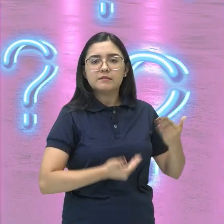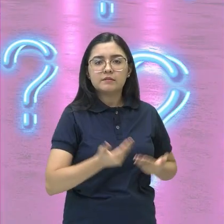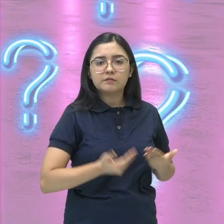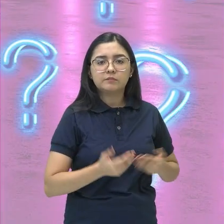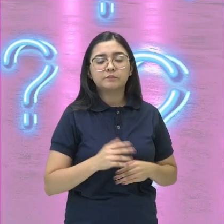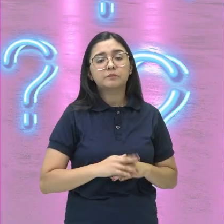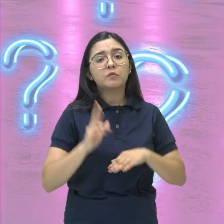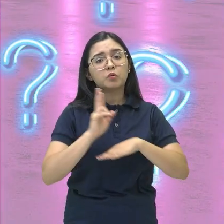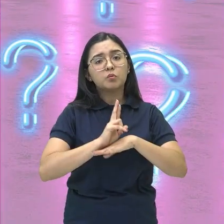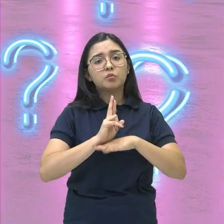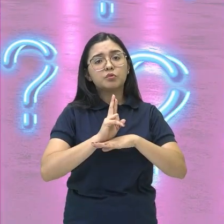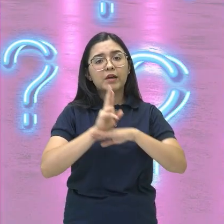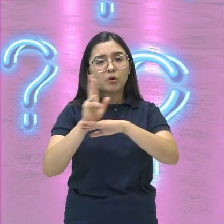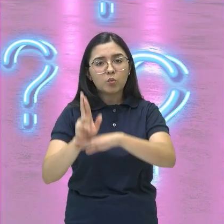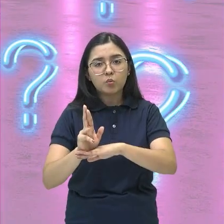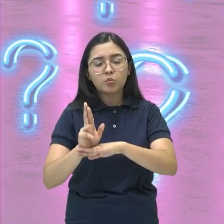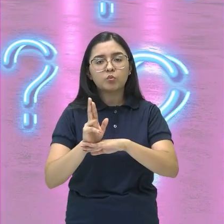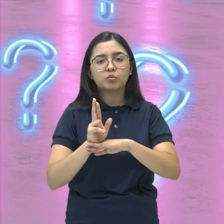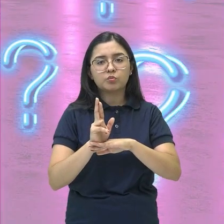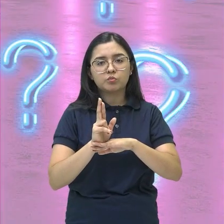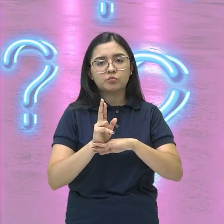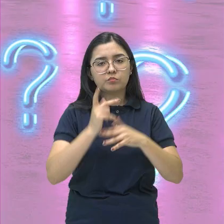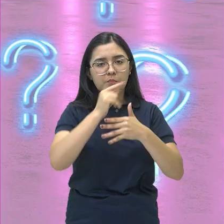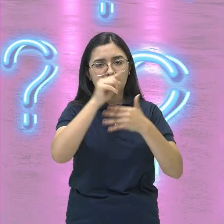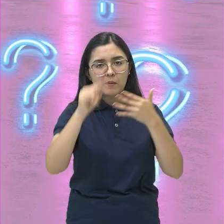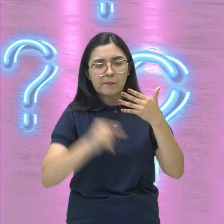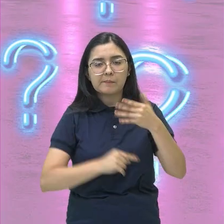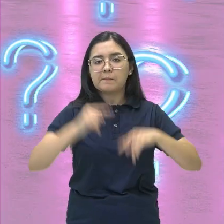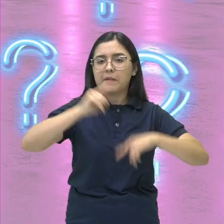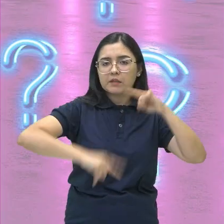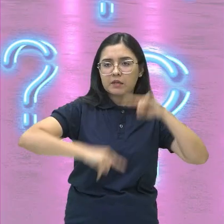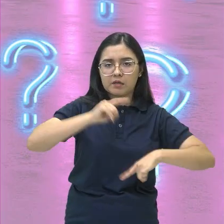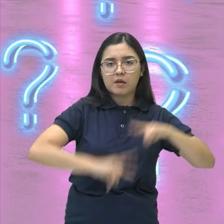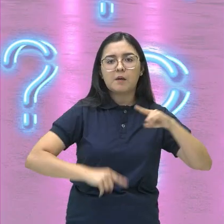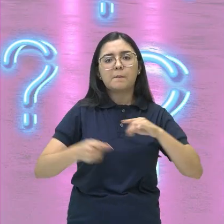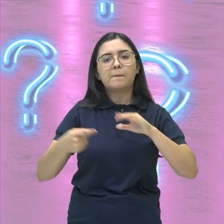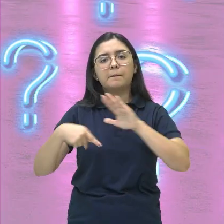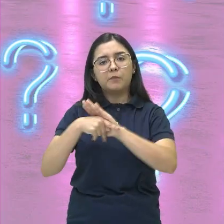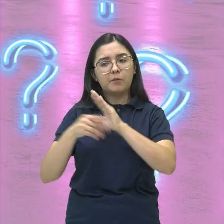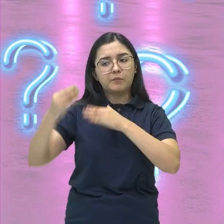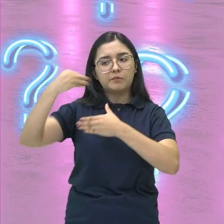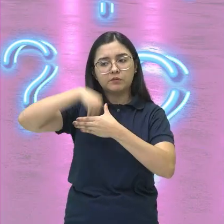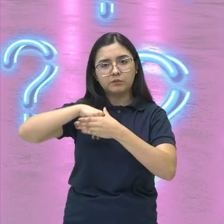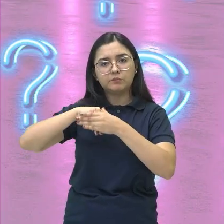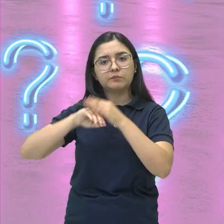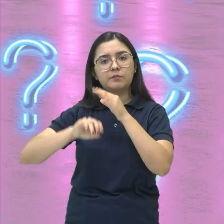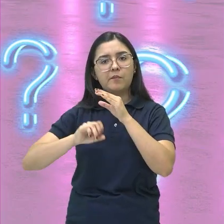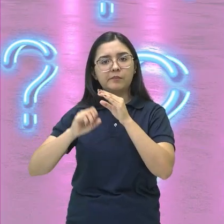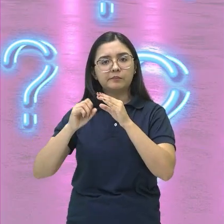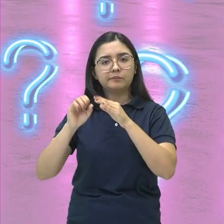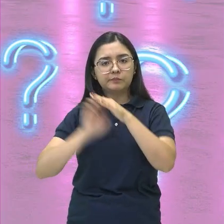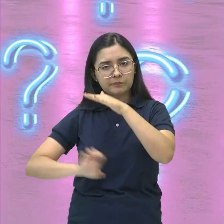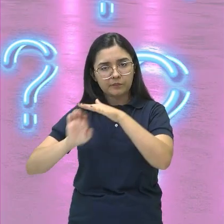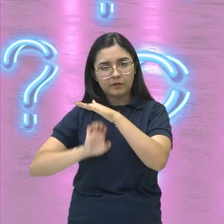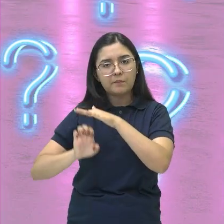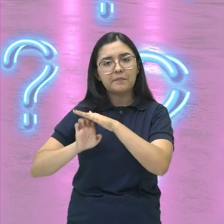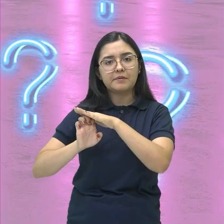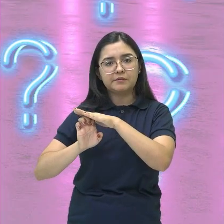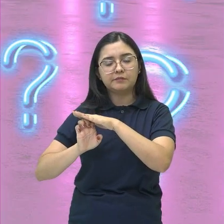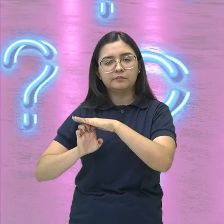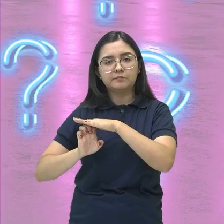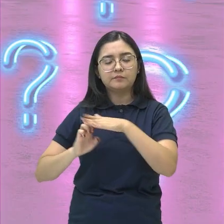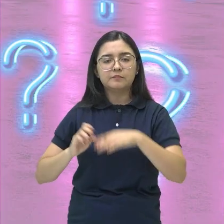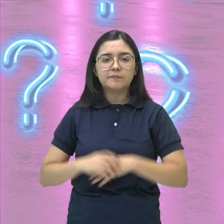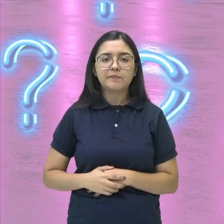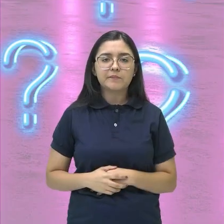Os recursos, os meios de produção, a máquina, né? Tudo que faz parte daquela empresa, daquela